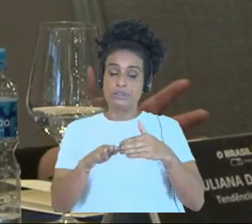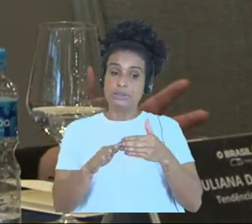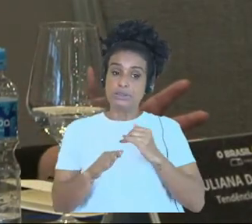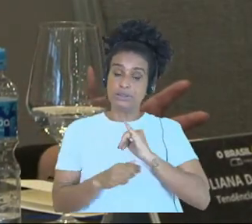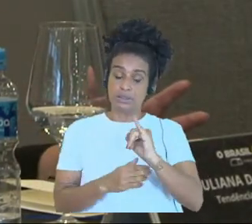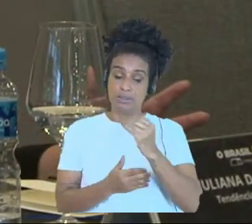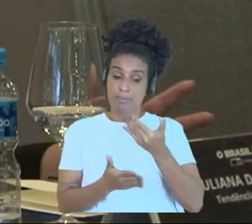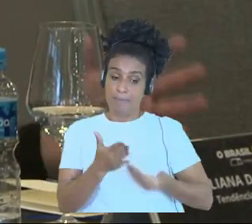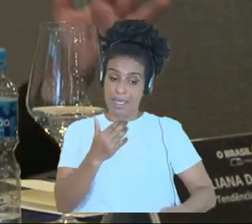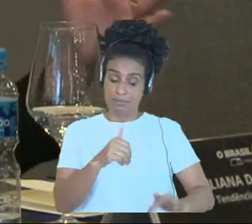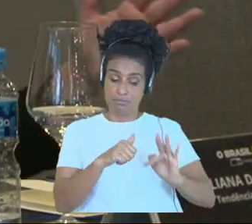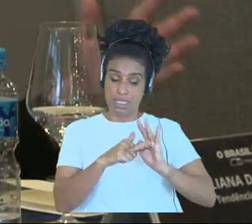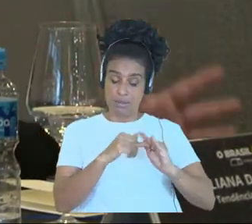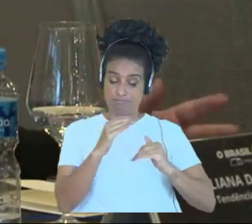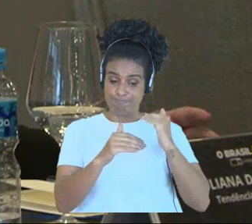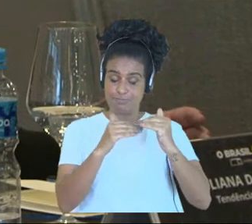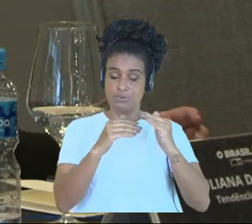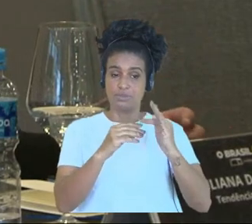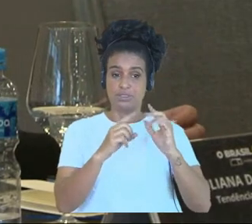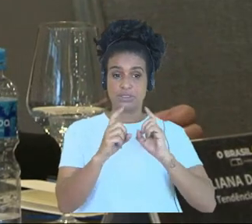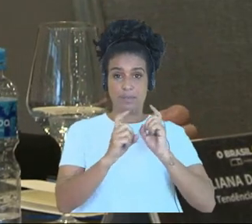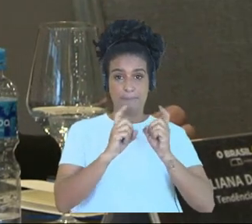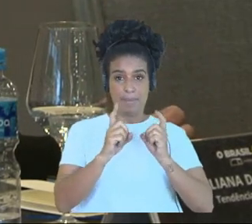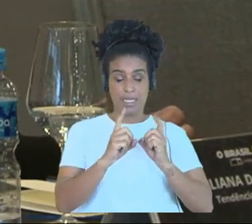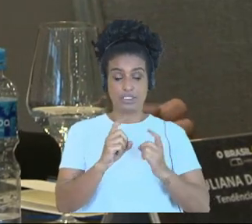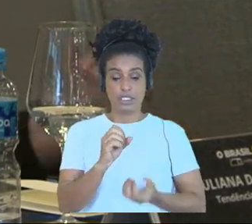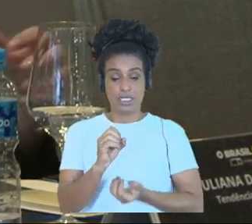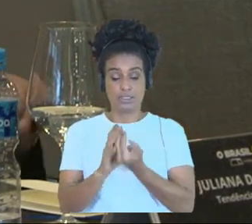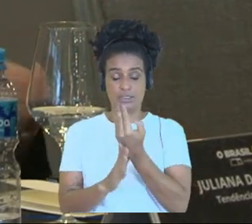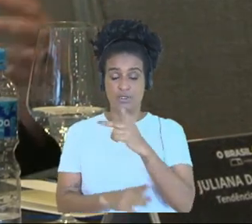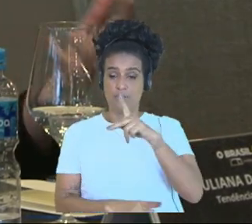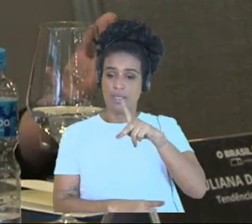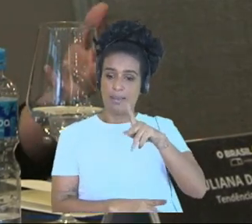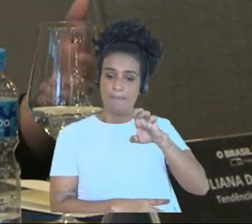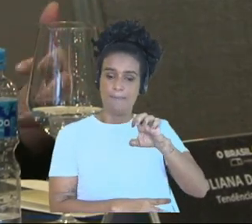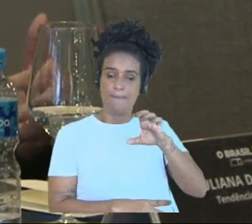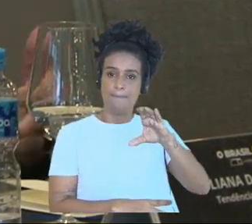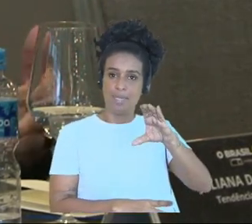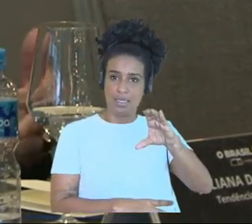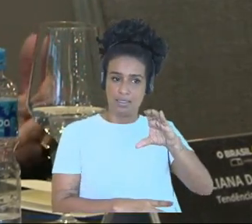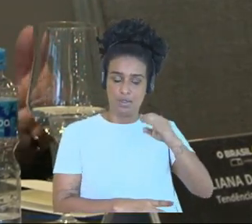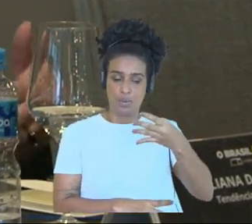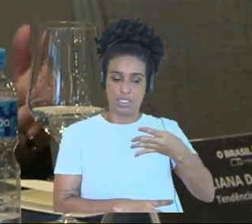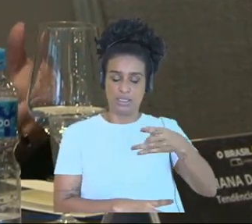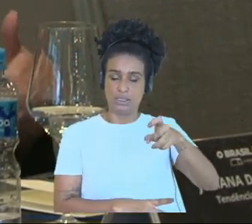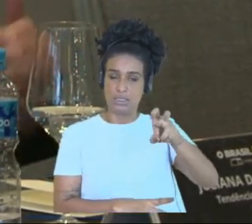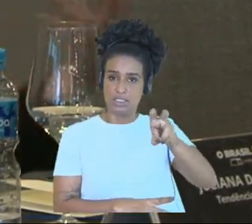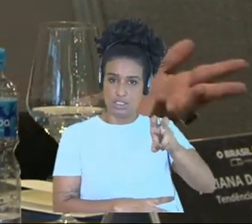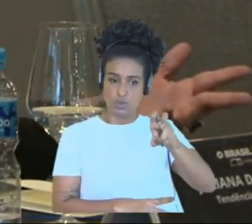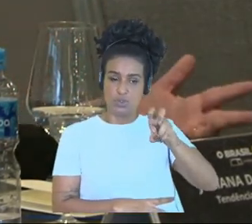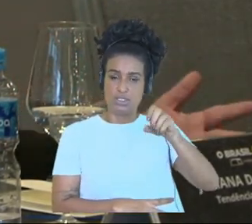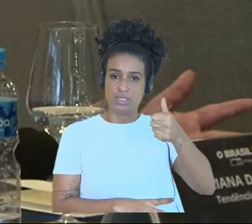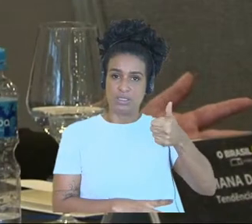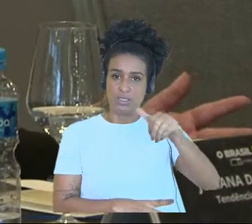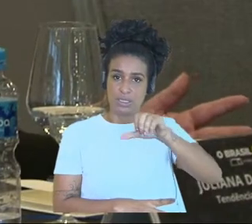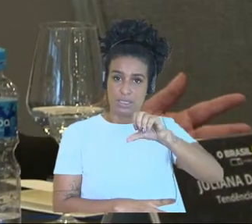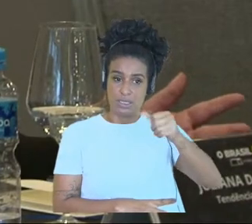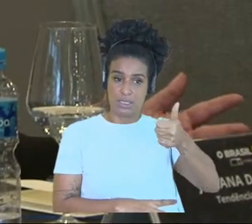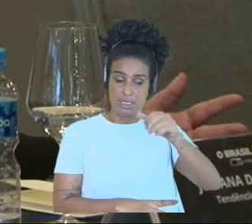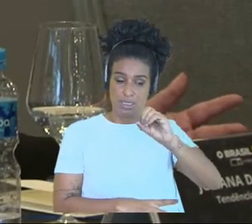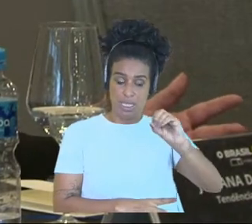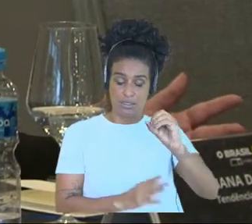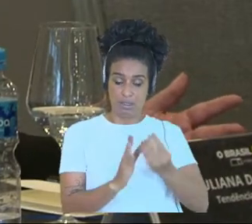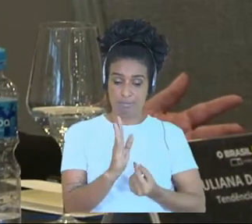debate técnico que a gente teve com a PEC 45-110 para colocar em prática um sistema que só aumenta a